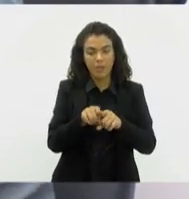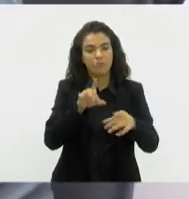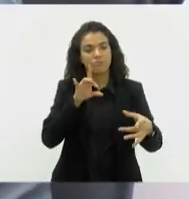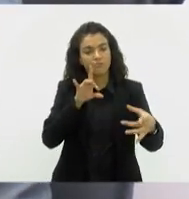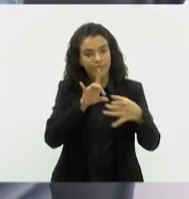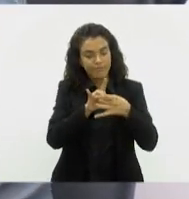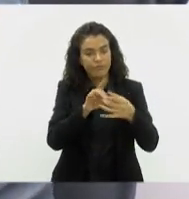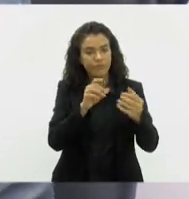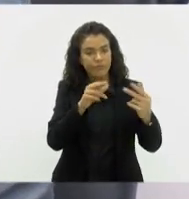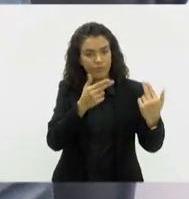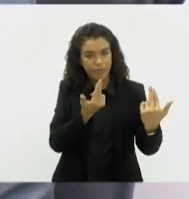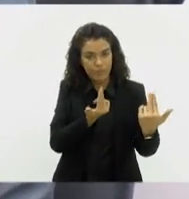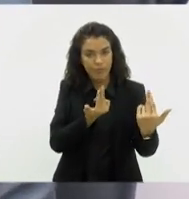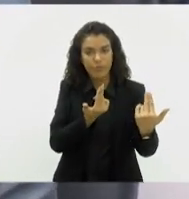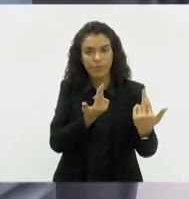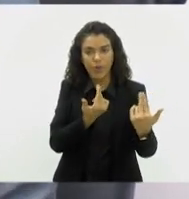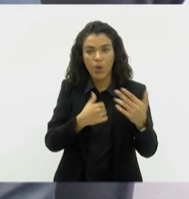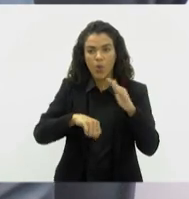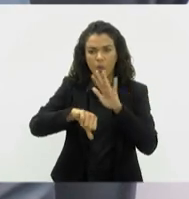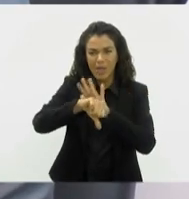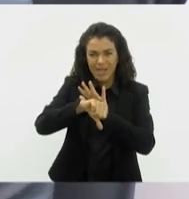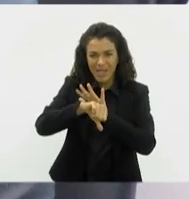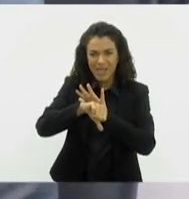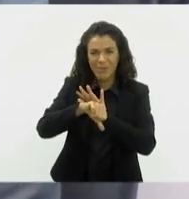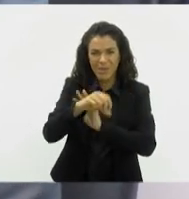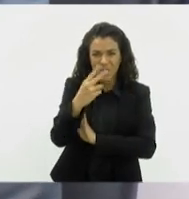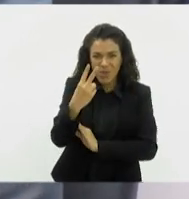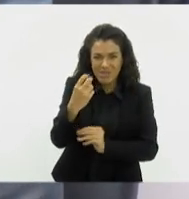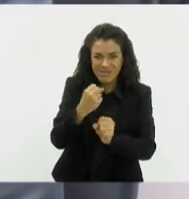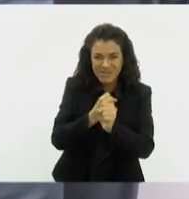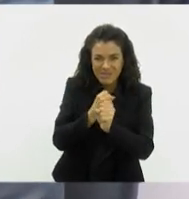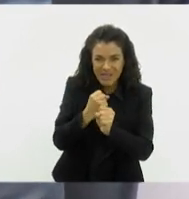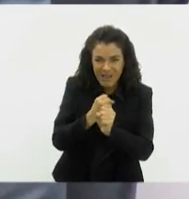Delaroli, que quem não comete um crime é condenado e passa mais de dois anos no